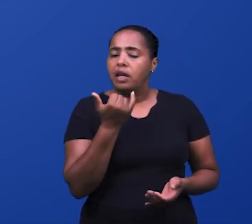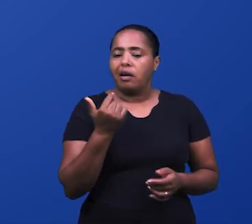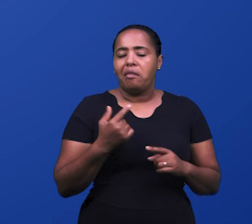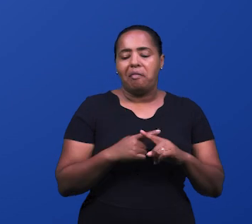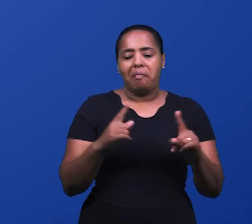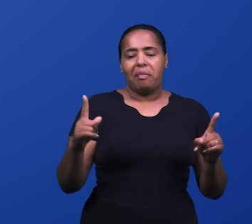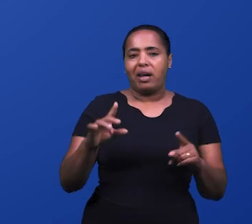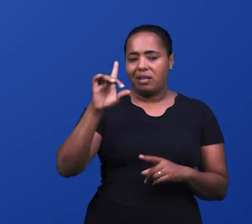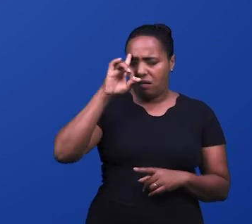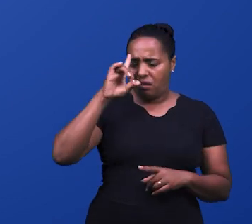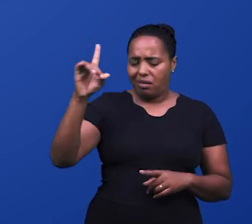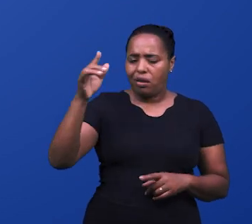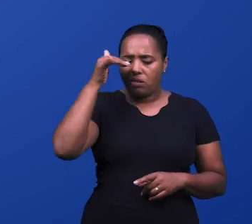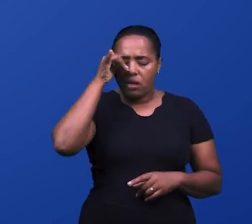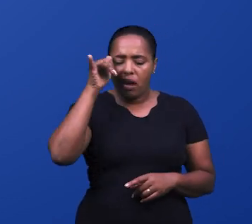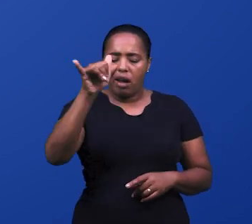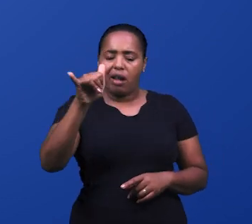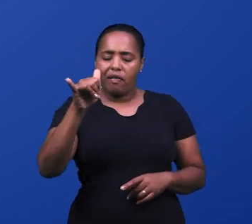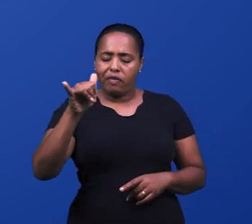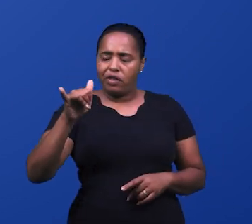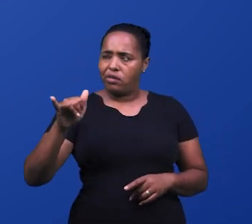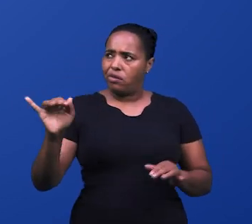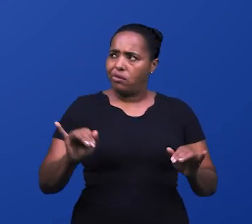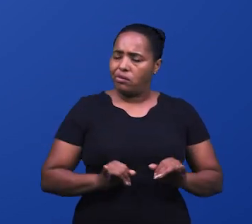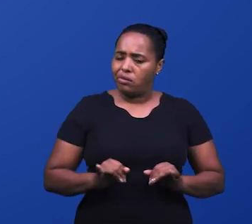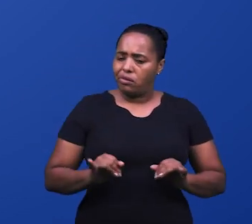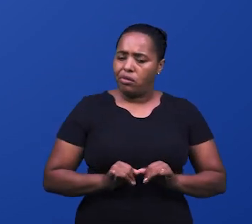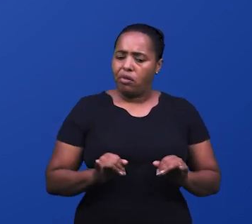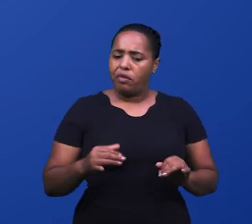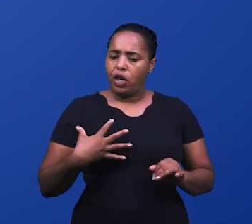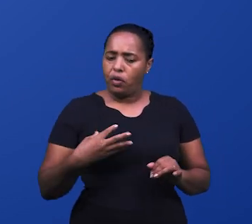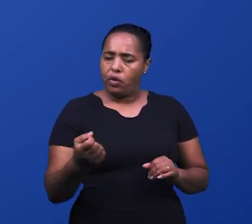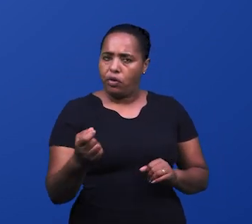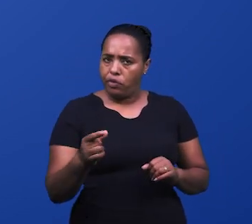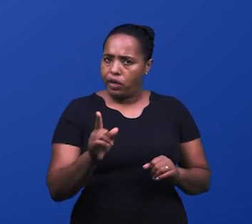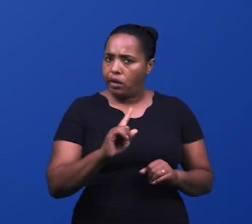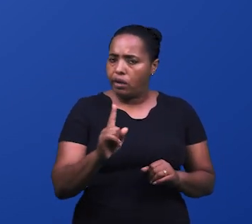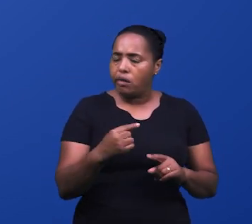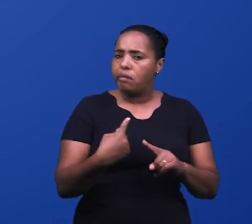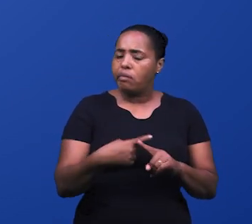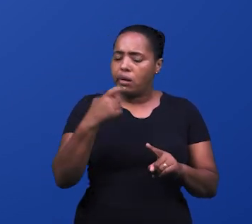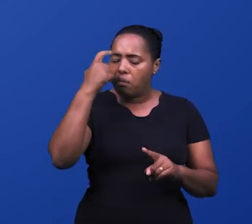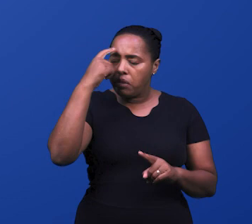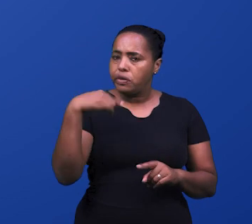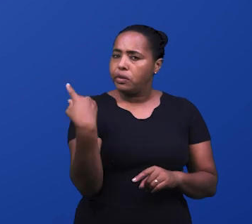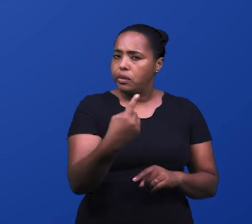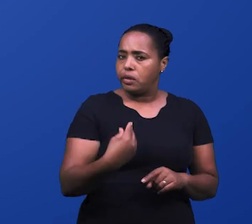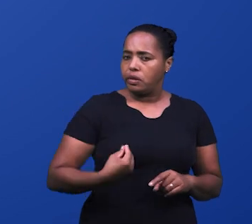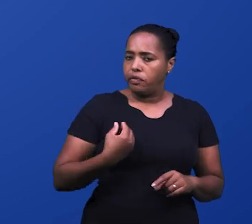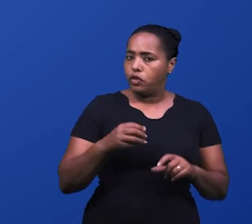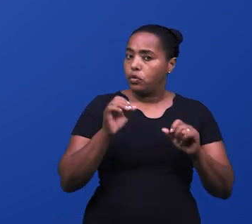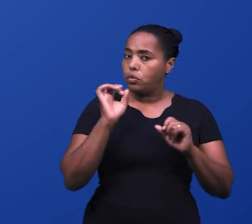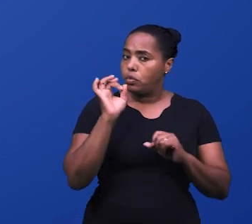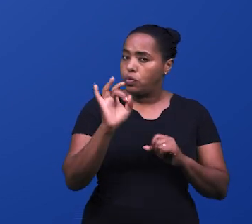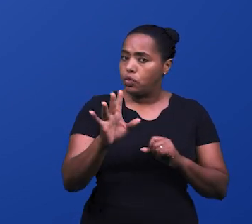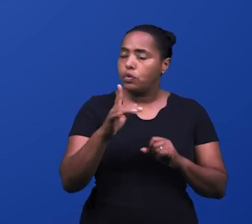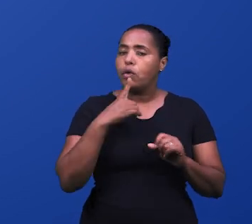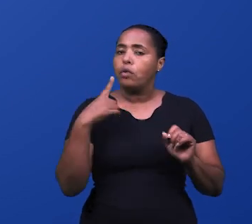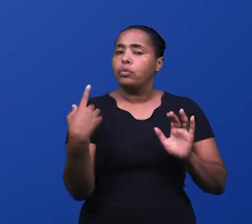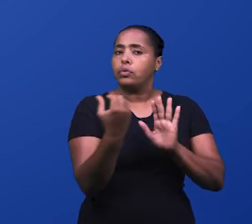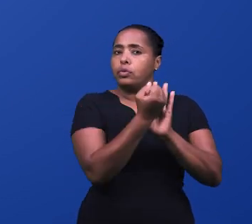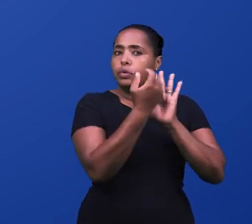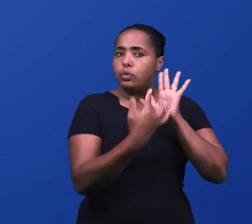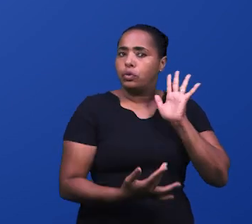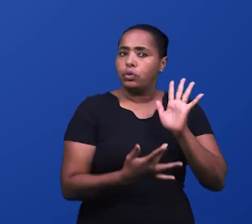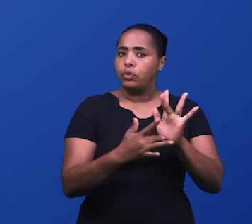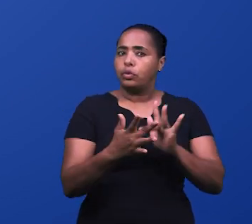lado, Deus não poupou a si nem a seu filho, pois pensou em nós. Só o sangue de Jesus tem o poder de purificar